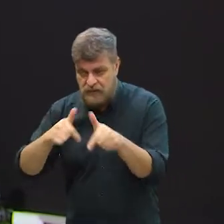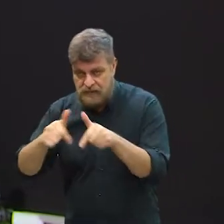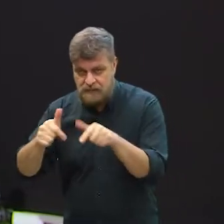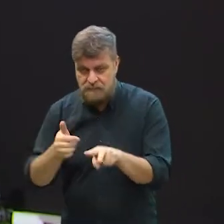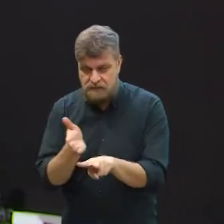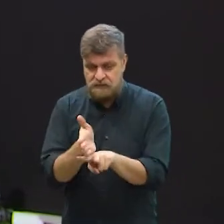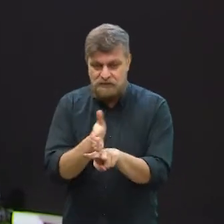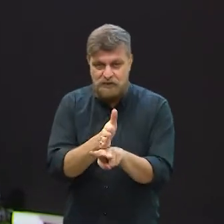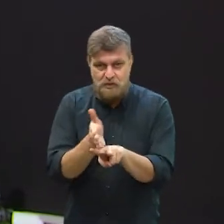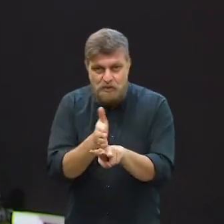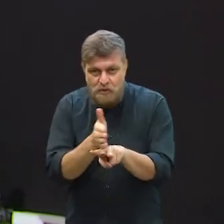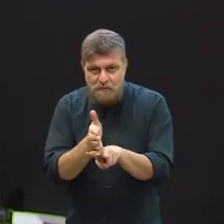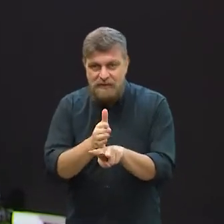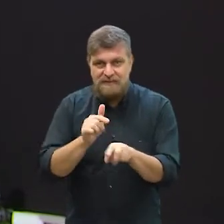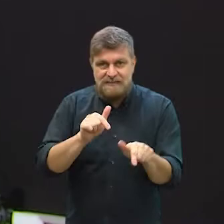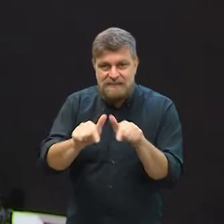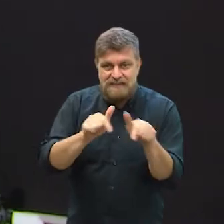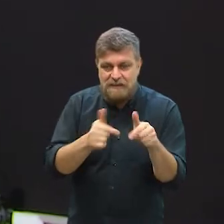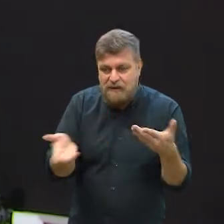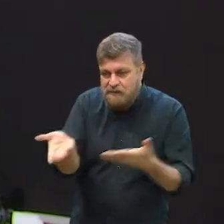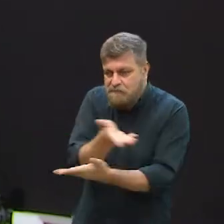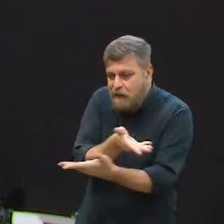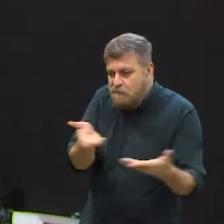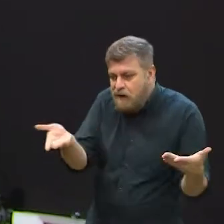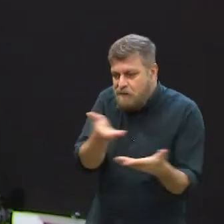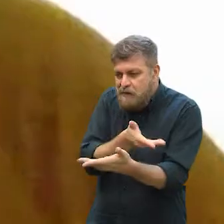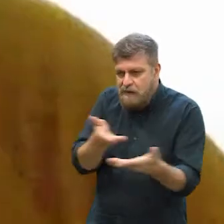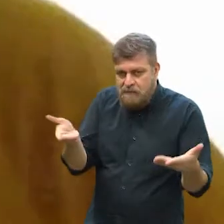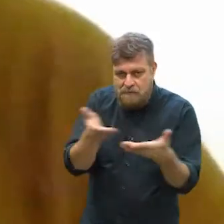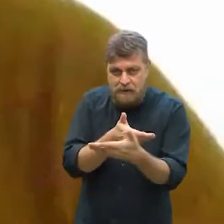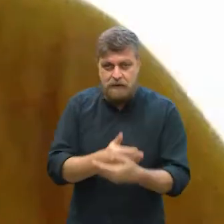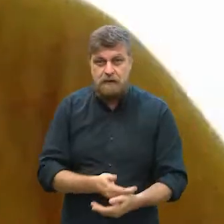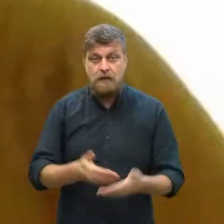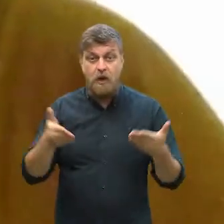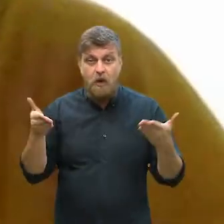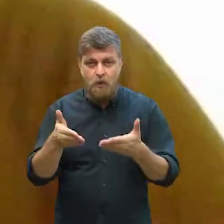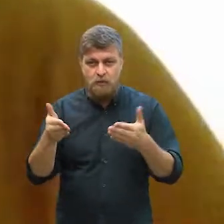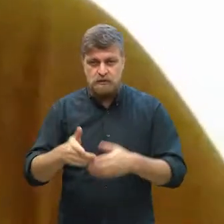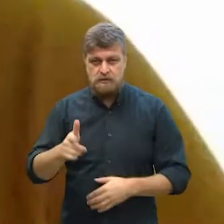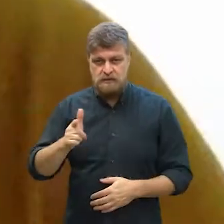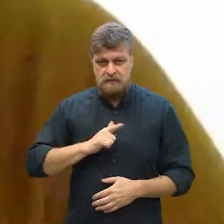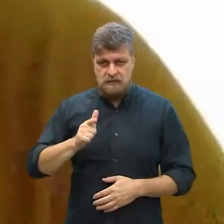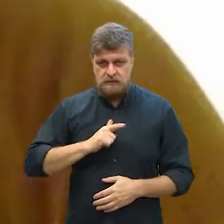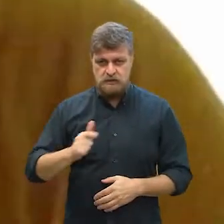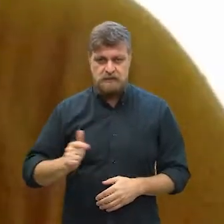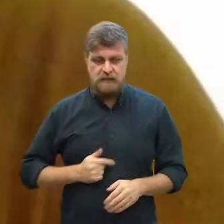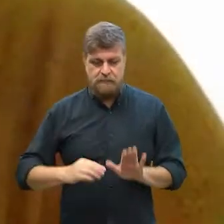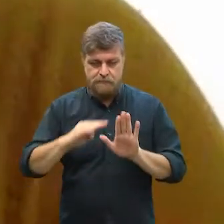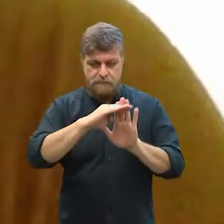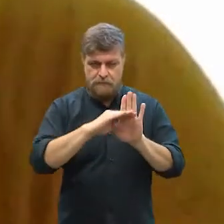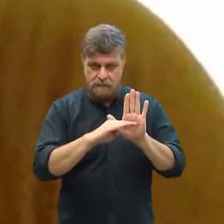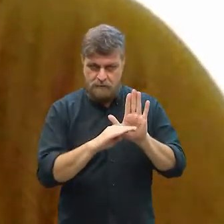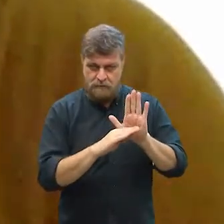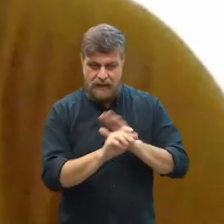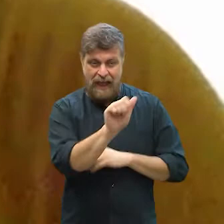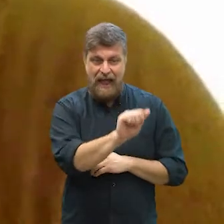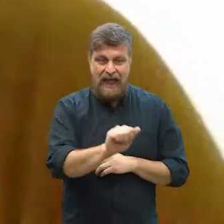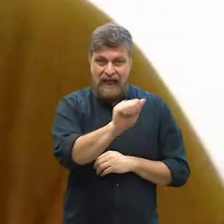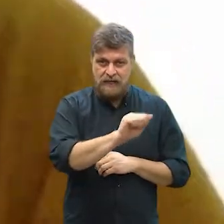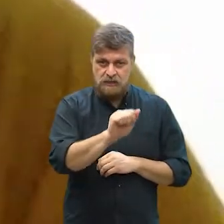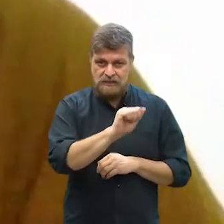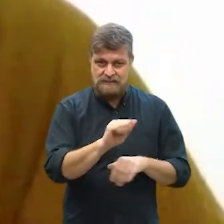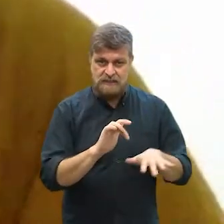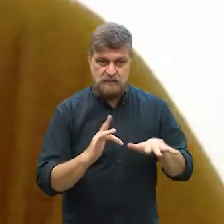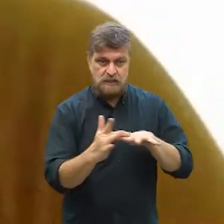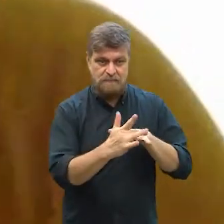fica no meio justamente fazendo essas transações acontecerem. Hoje, na verdade, a gente tem um portfólio de agências e de veículos de